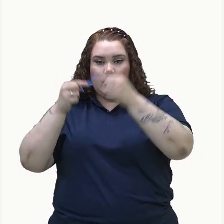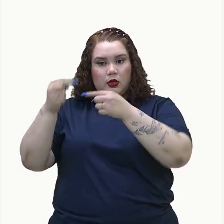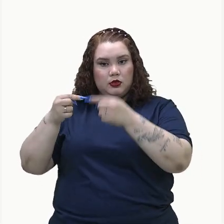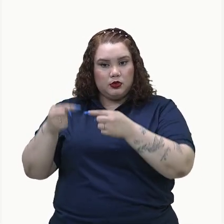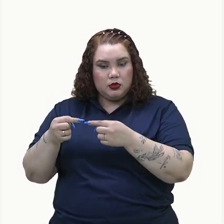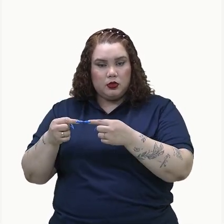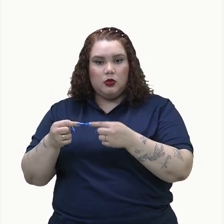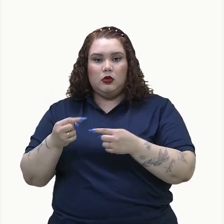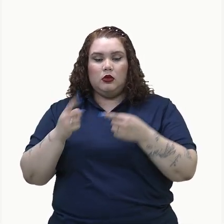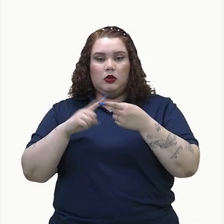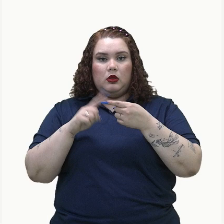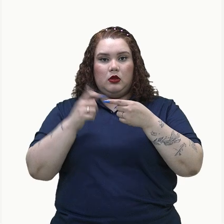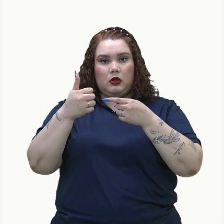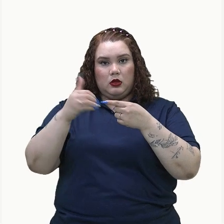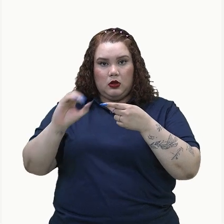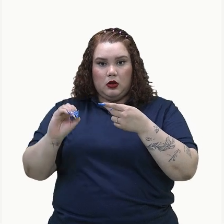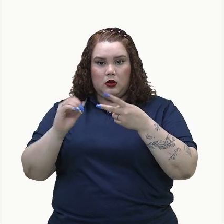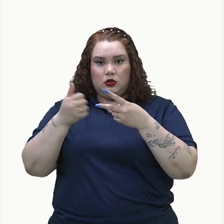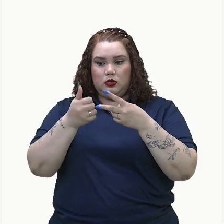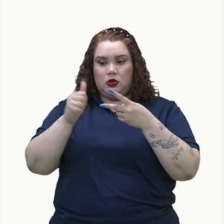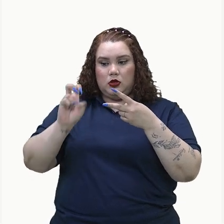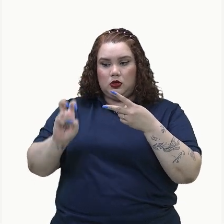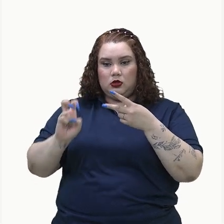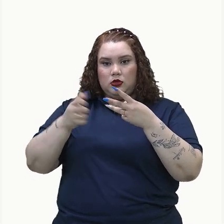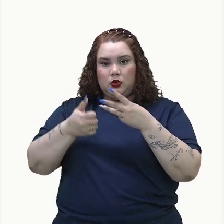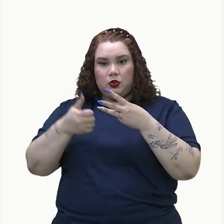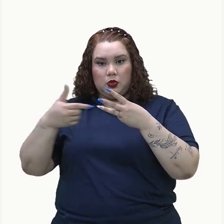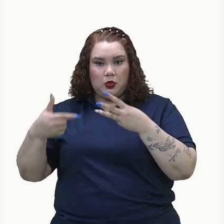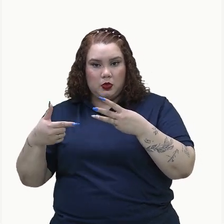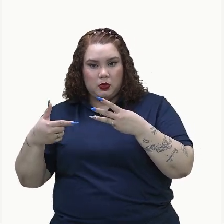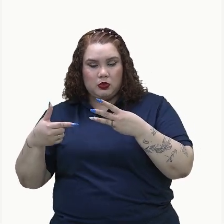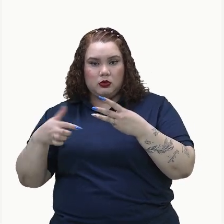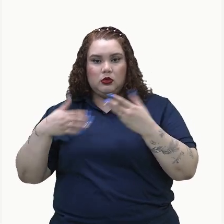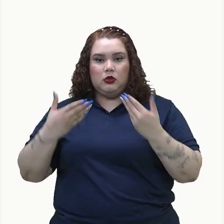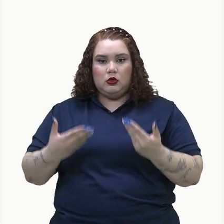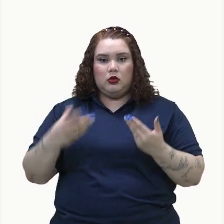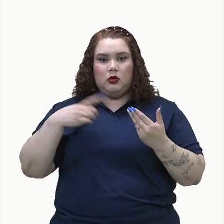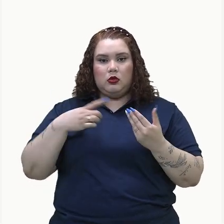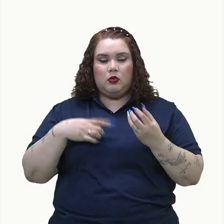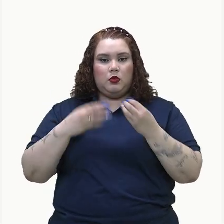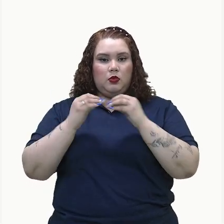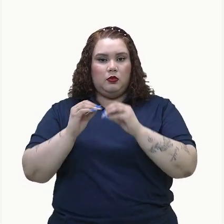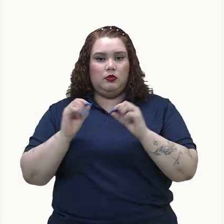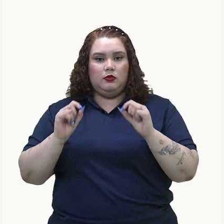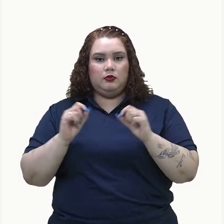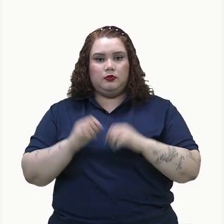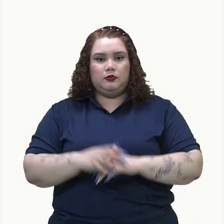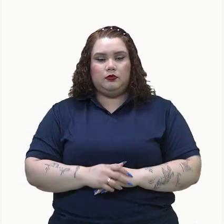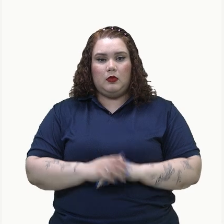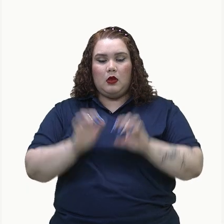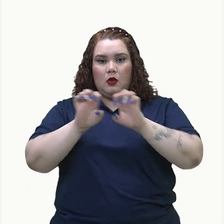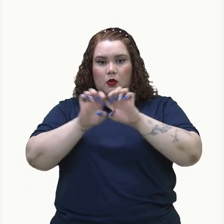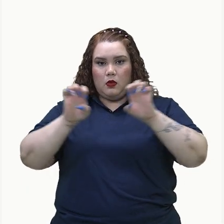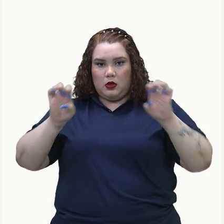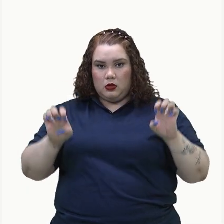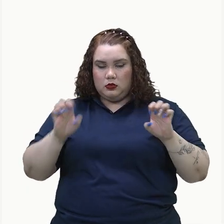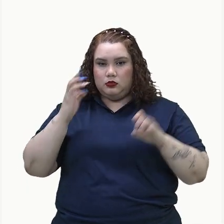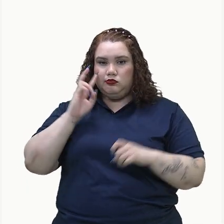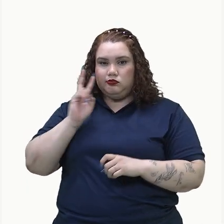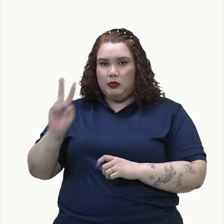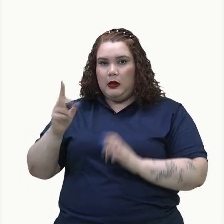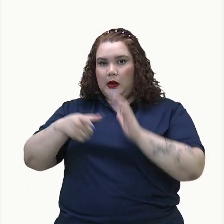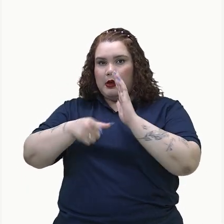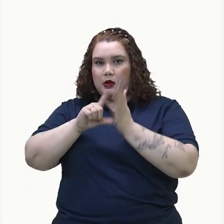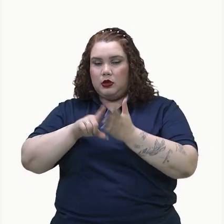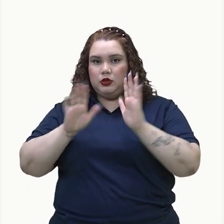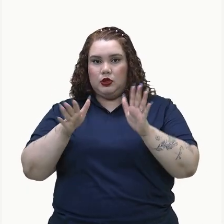um de 10, um de 15 e um de 12, então eu coloco aqui, ó, a equação 1 sobre RQ é igual a 1 sobre